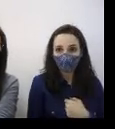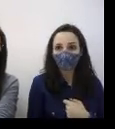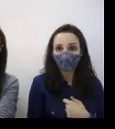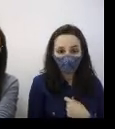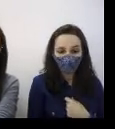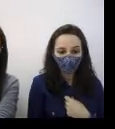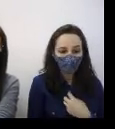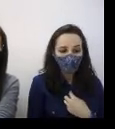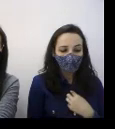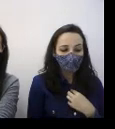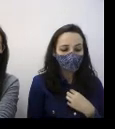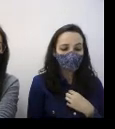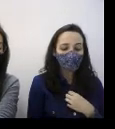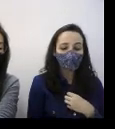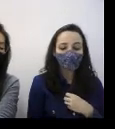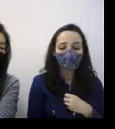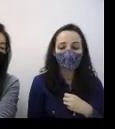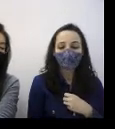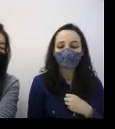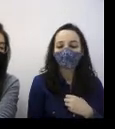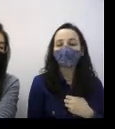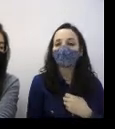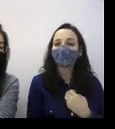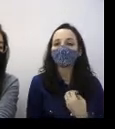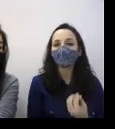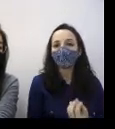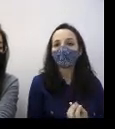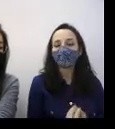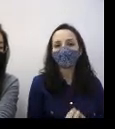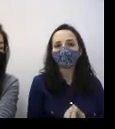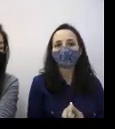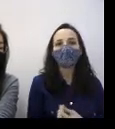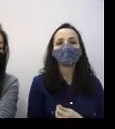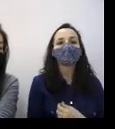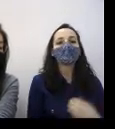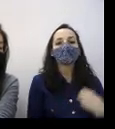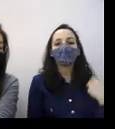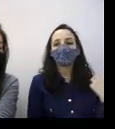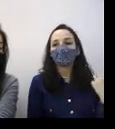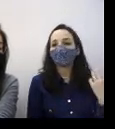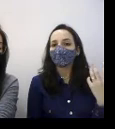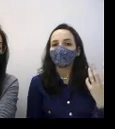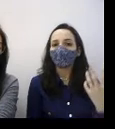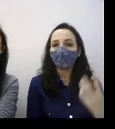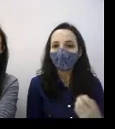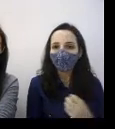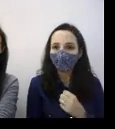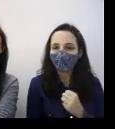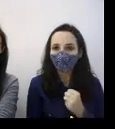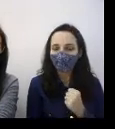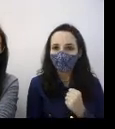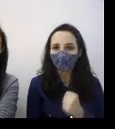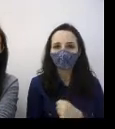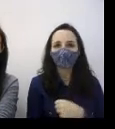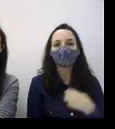o que elas estão sentindo. Por isso que assim a gente tem pedido e tem insistido aí com vocês nessas situações de